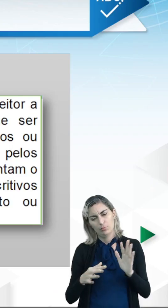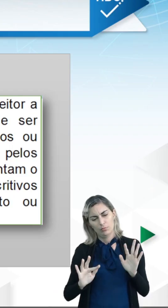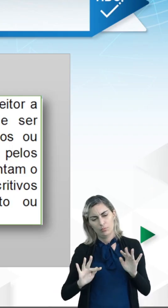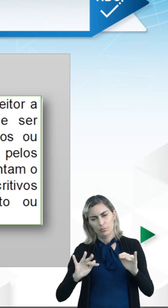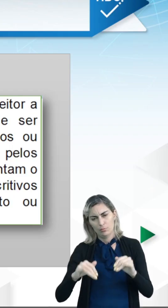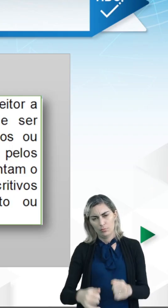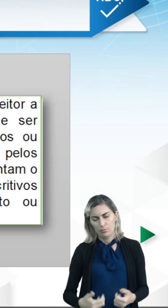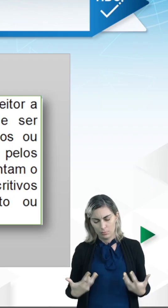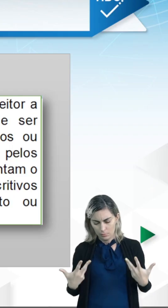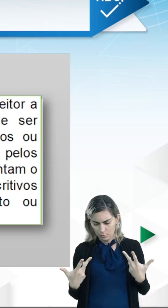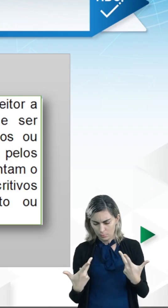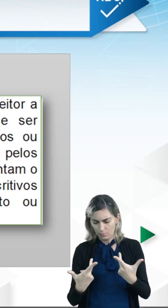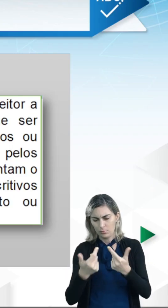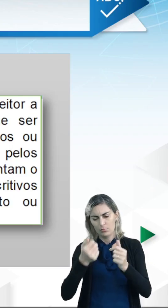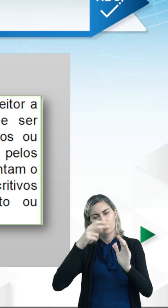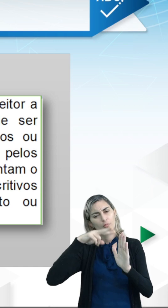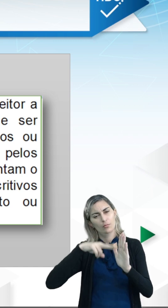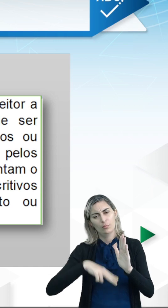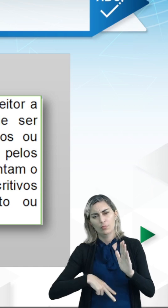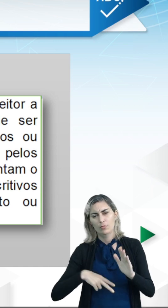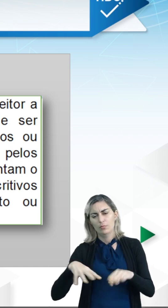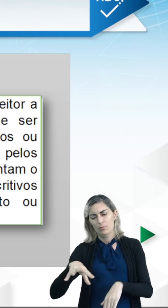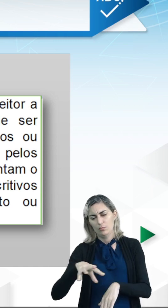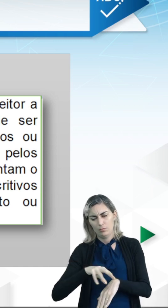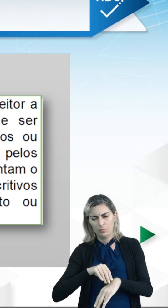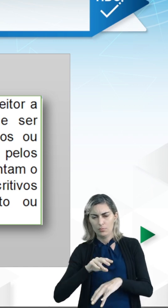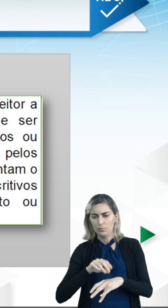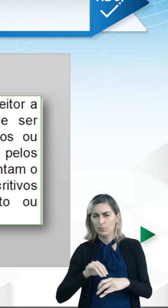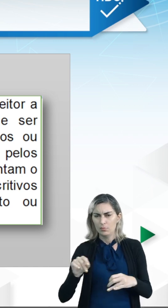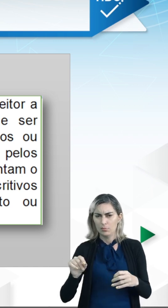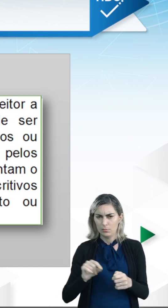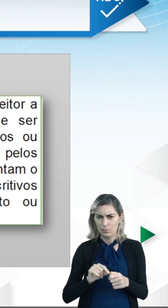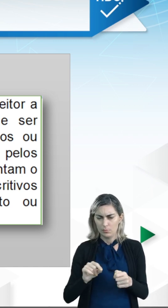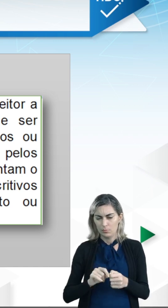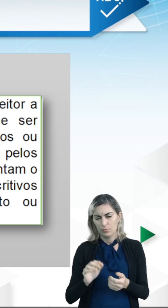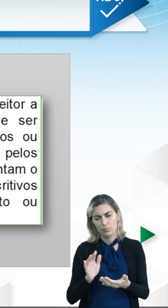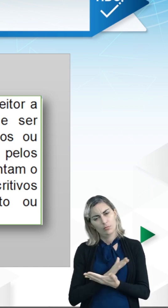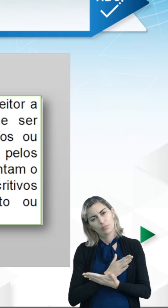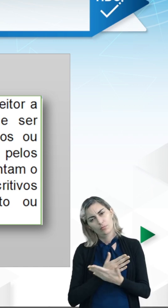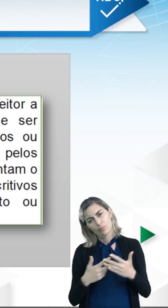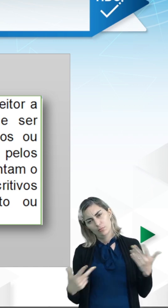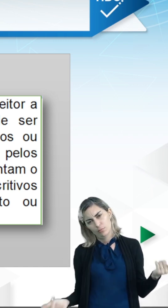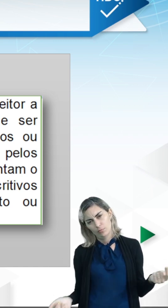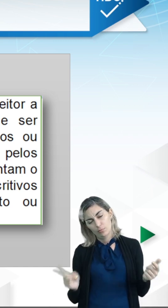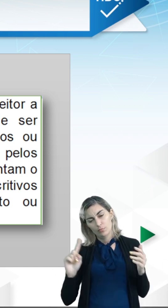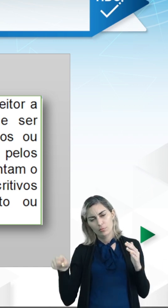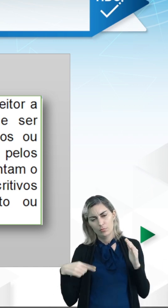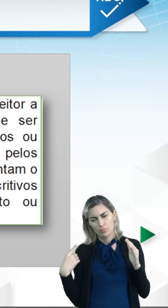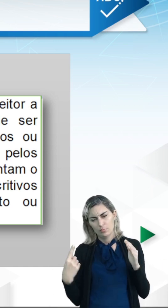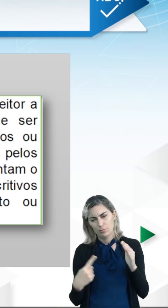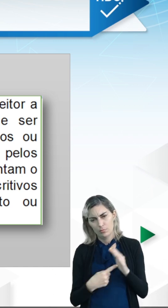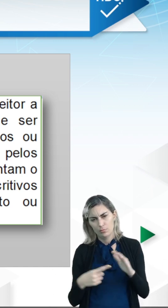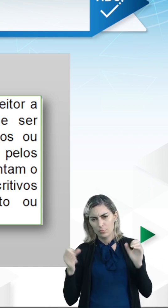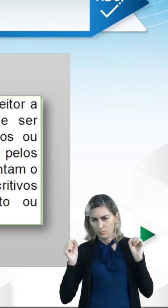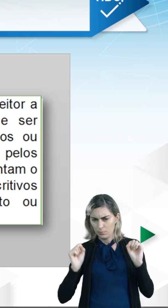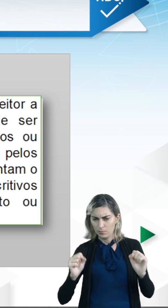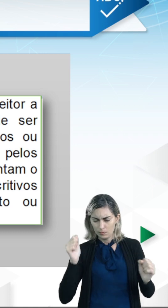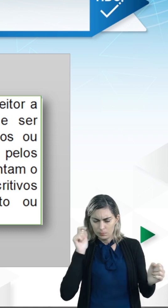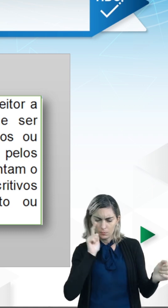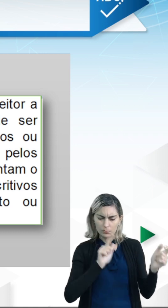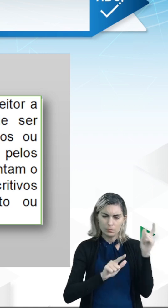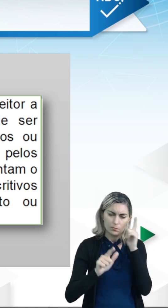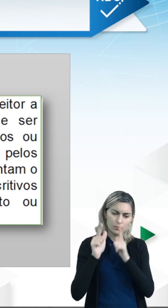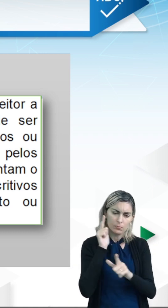ser persuadir o leitor a adquirir ou fazer alguma coisa, esse objetivo pode ser